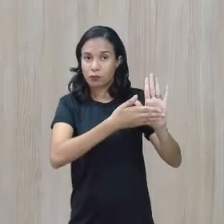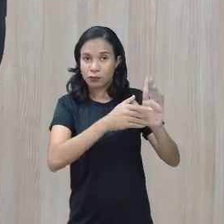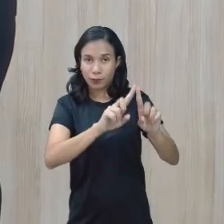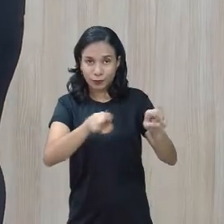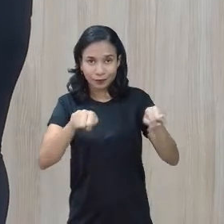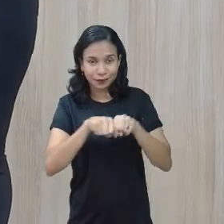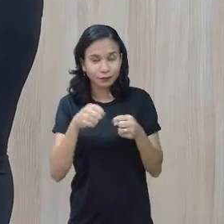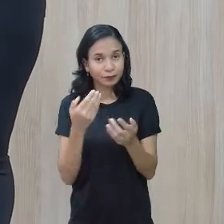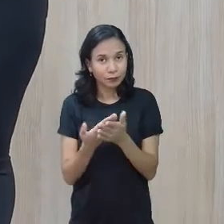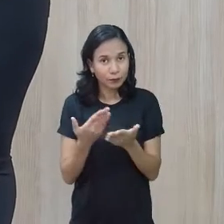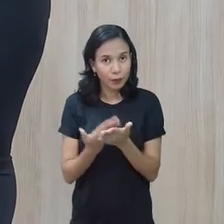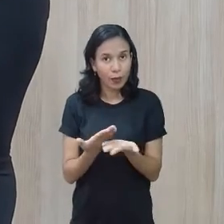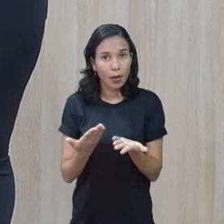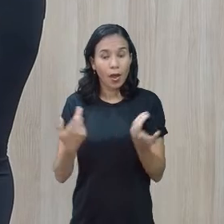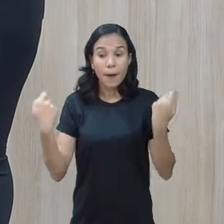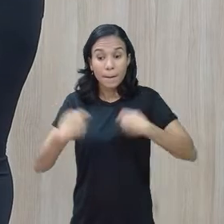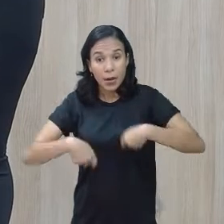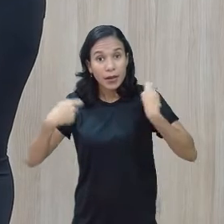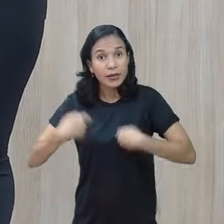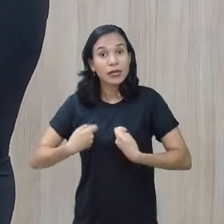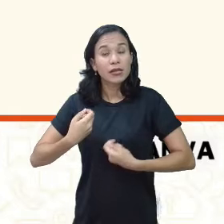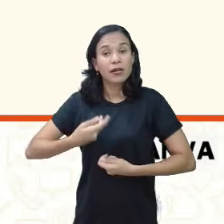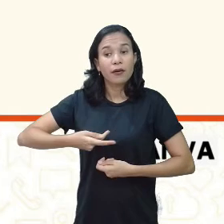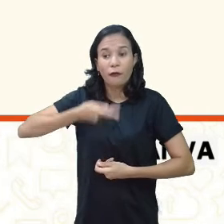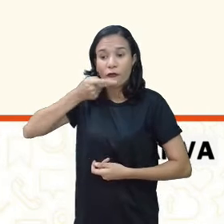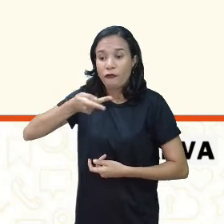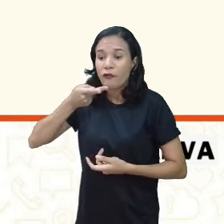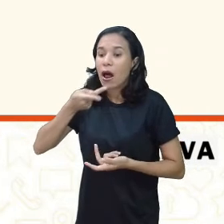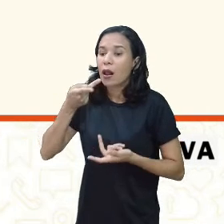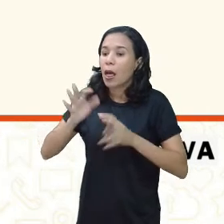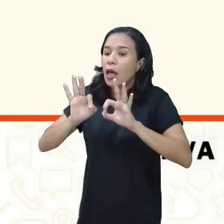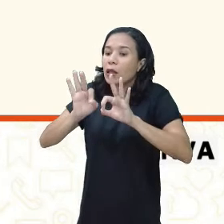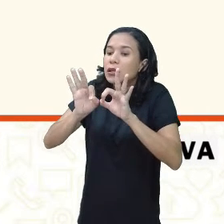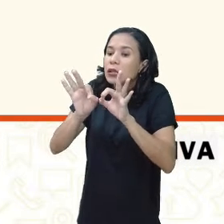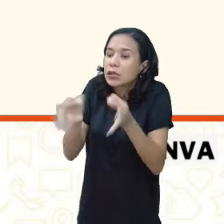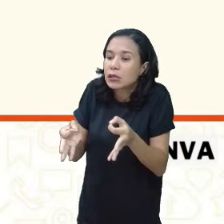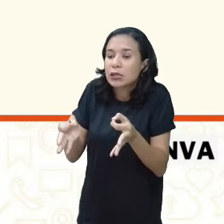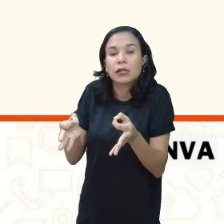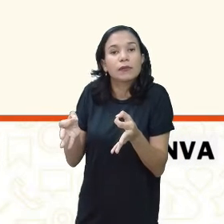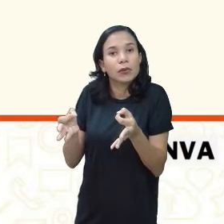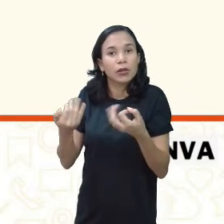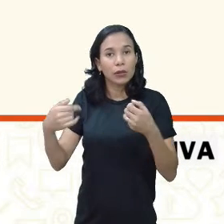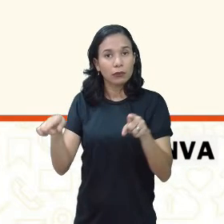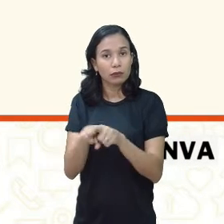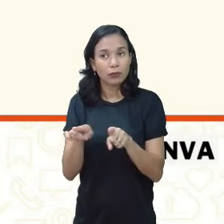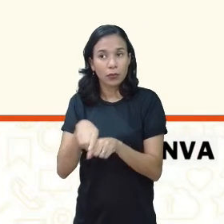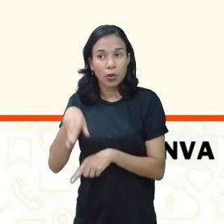aula. Precisamos verbalizar de forma simples e